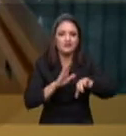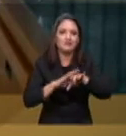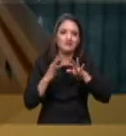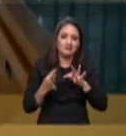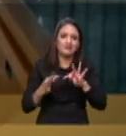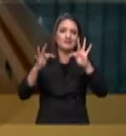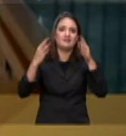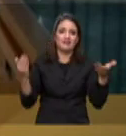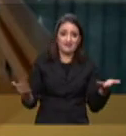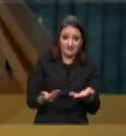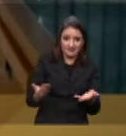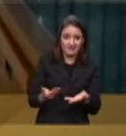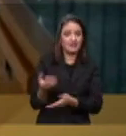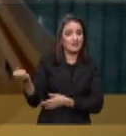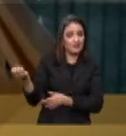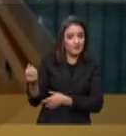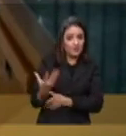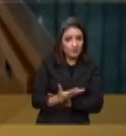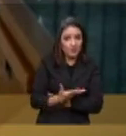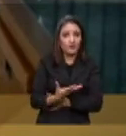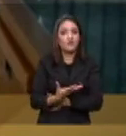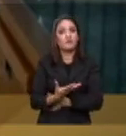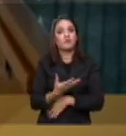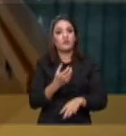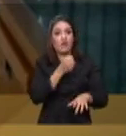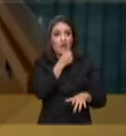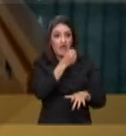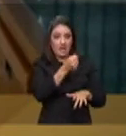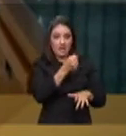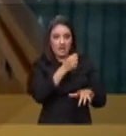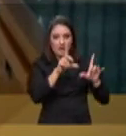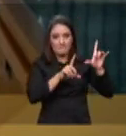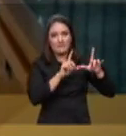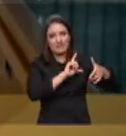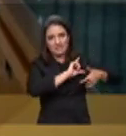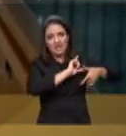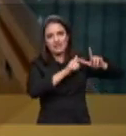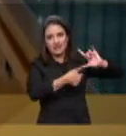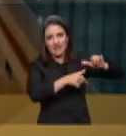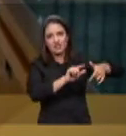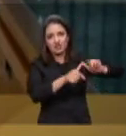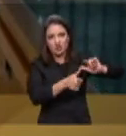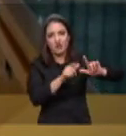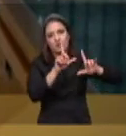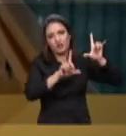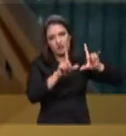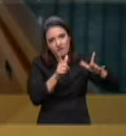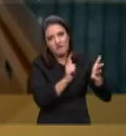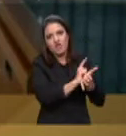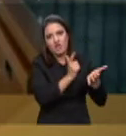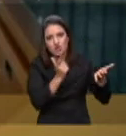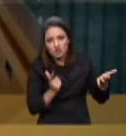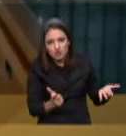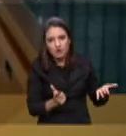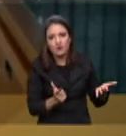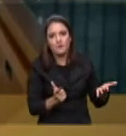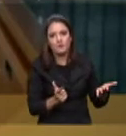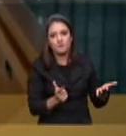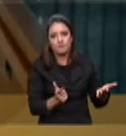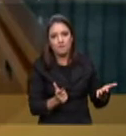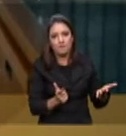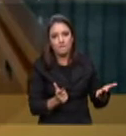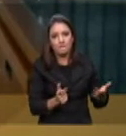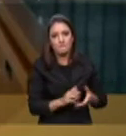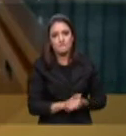nova, inédita. A imprensa, tida como tradicional, como foi aqui mencionado em vários votos,